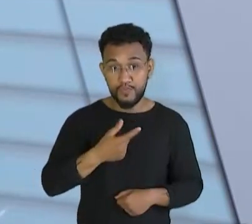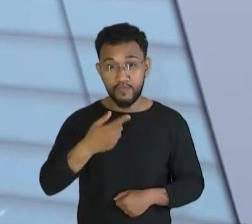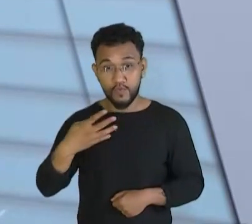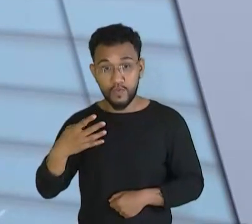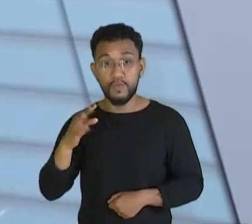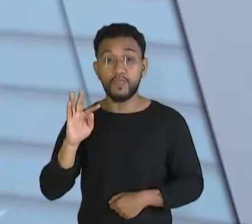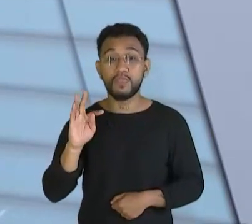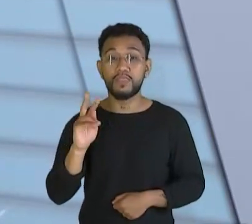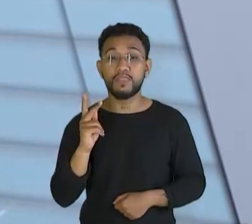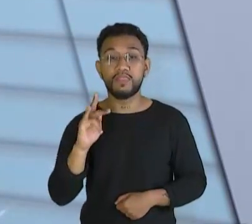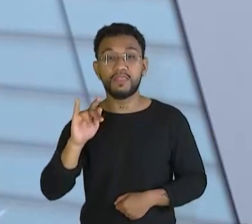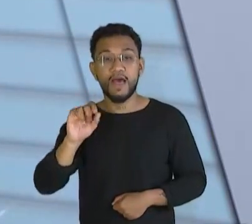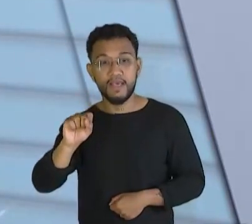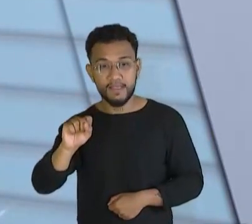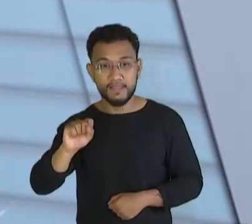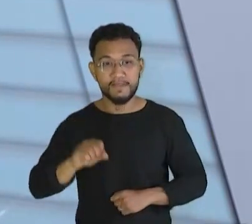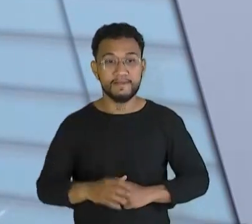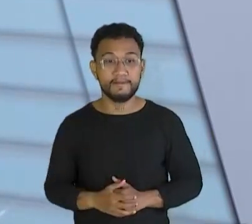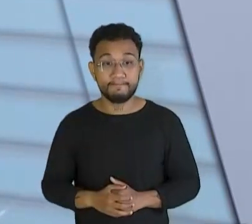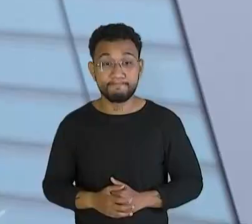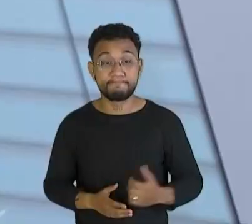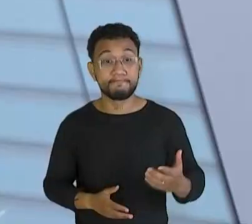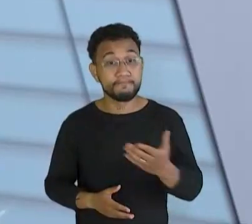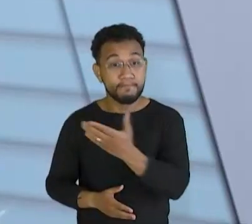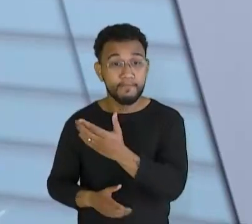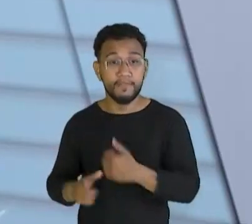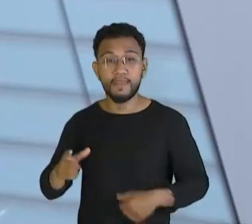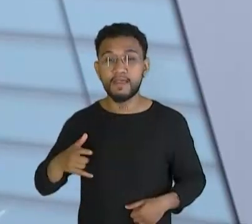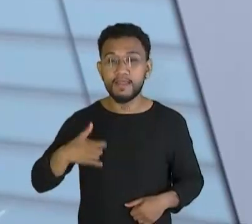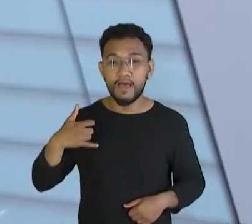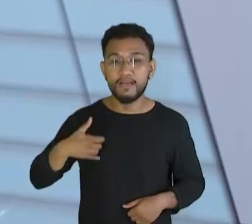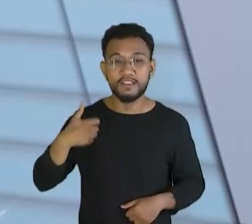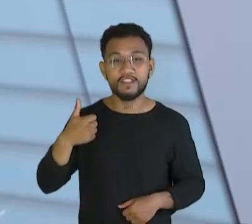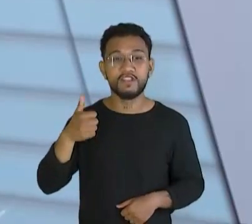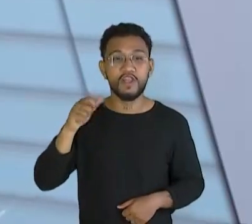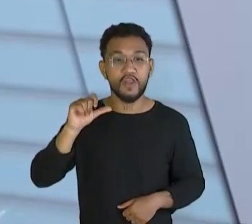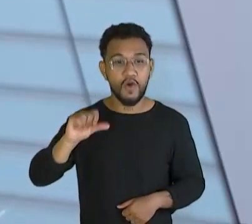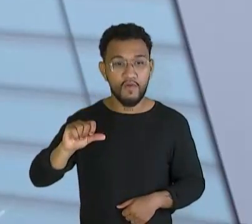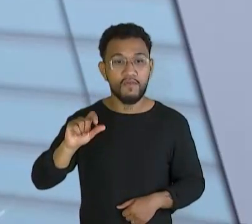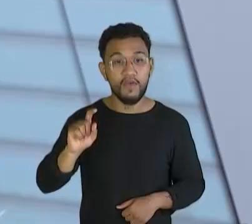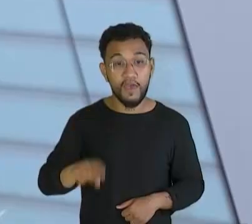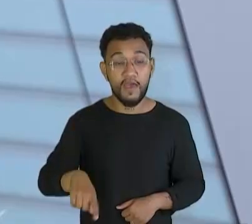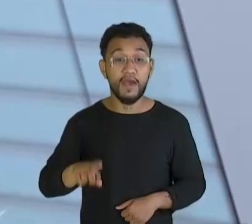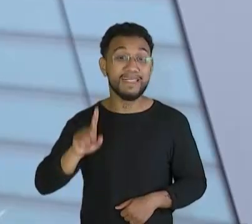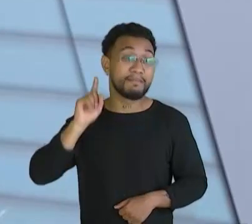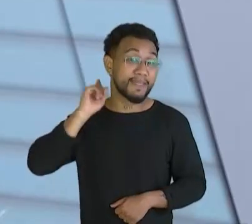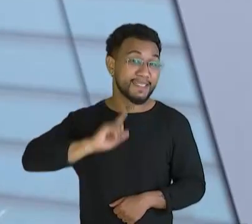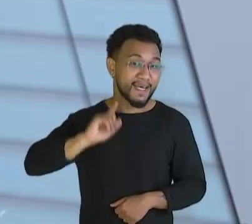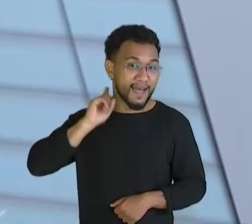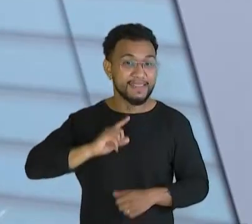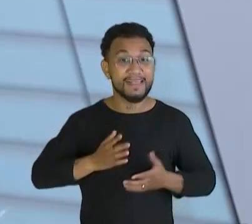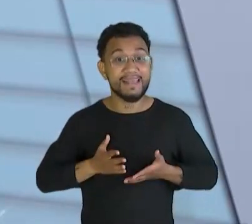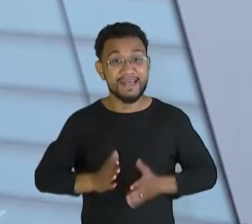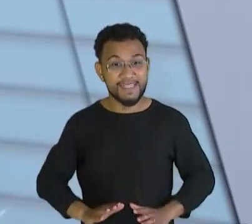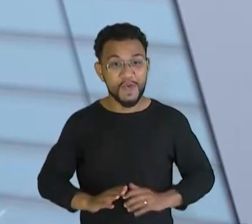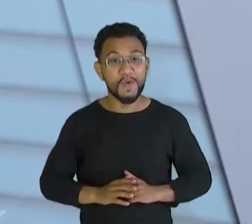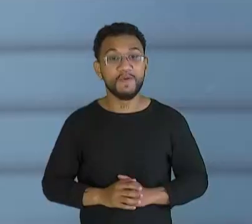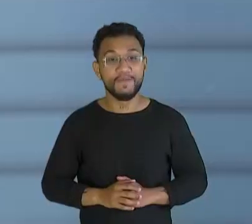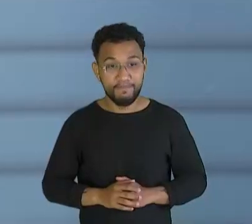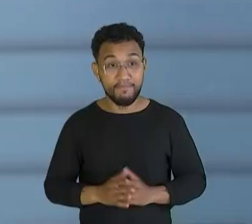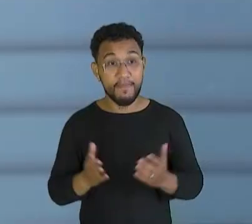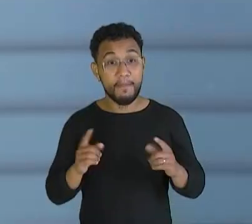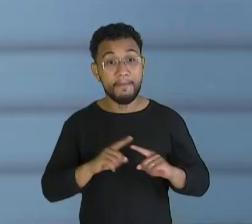Berdini, ela está aqui comigo, a Thaís, ela tem 19 anos, é mineira, é de Minas,